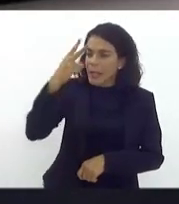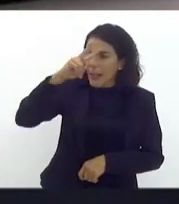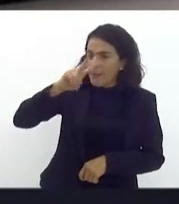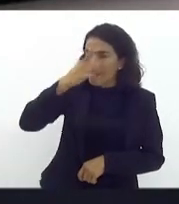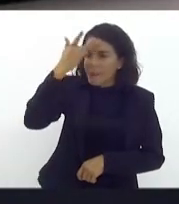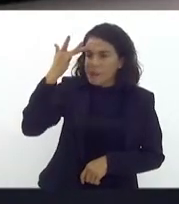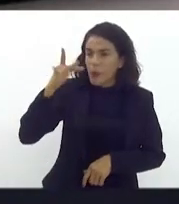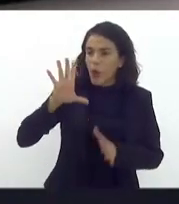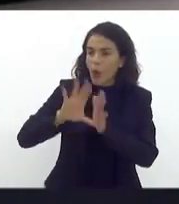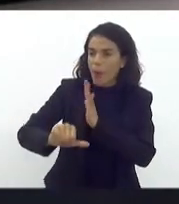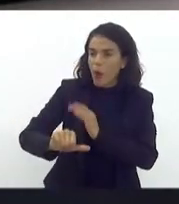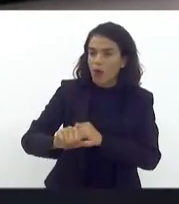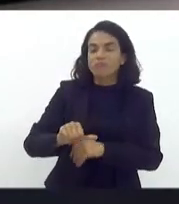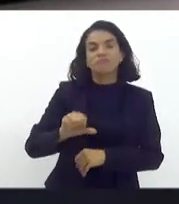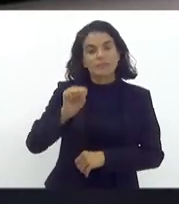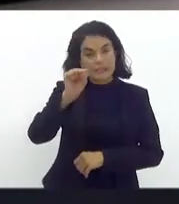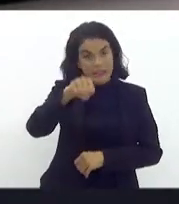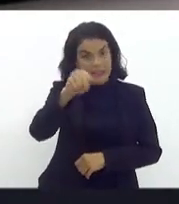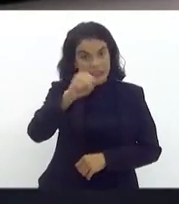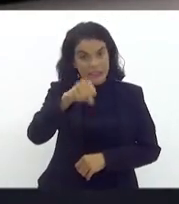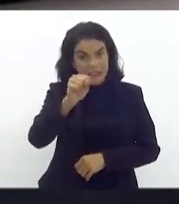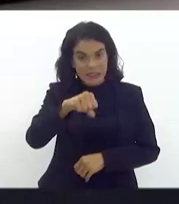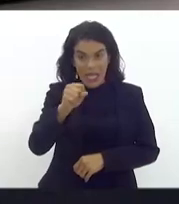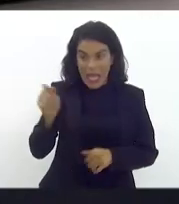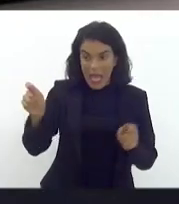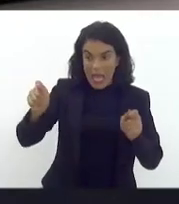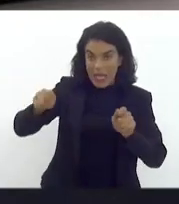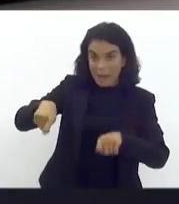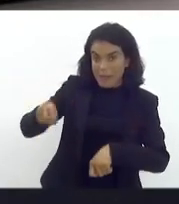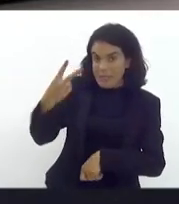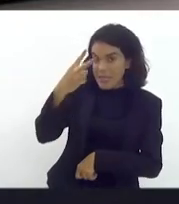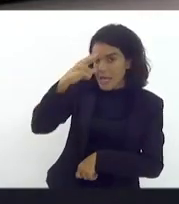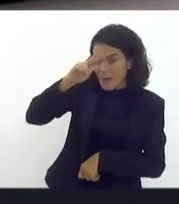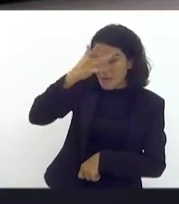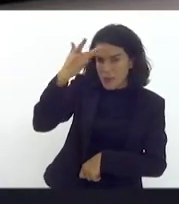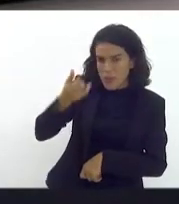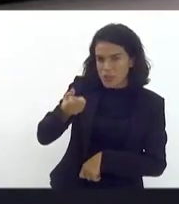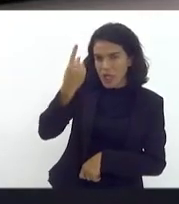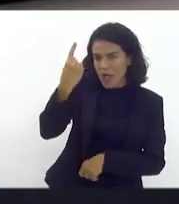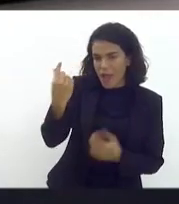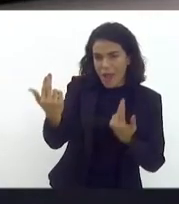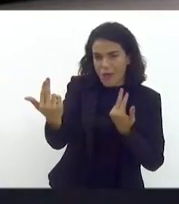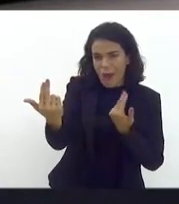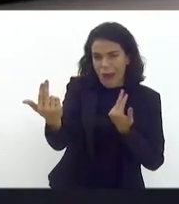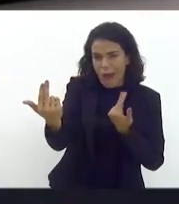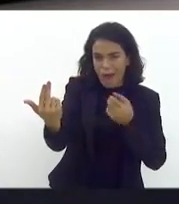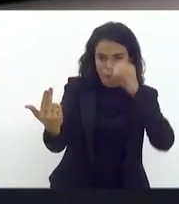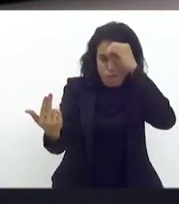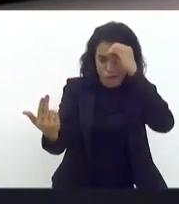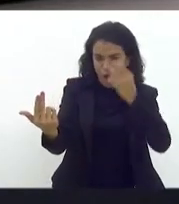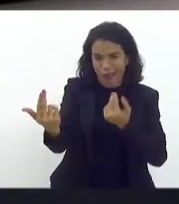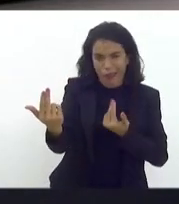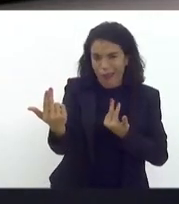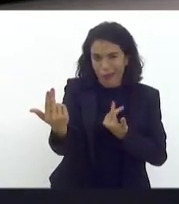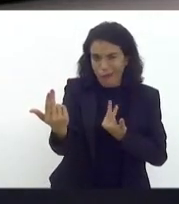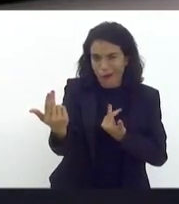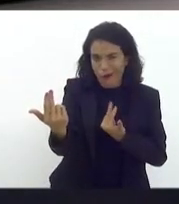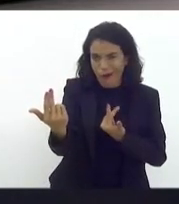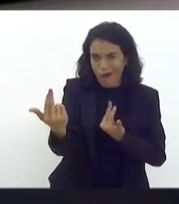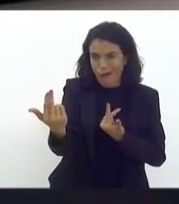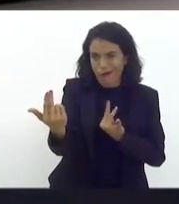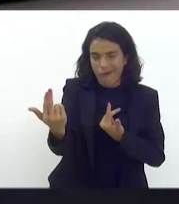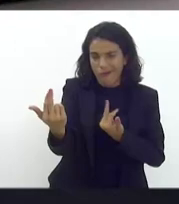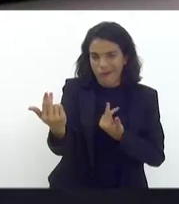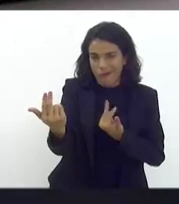Com certeza afinal meu treinamento a capacidade deles reconhecer pessoas estranhas é igual a pessoas colega só precisa entender